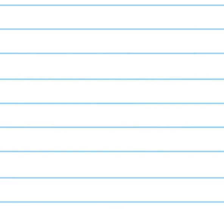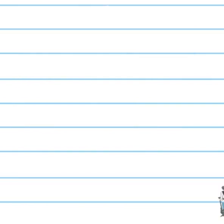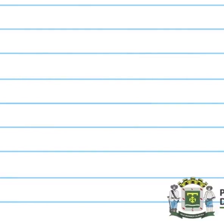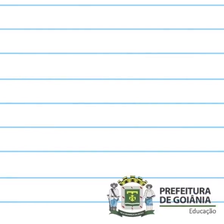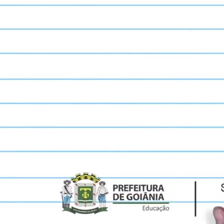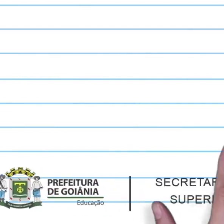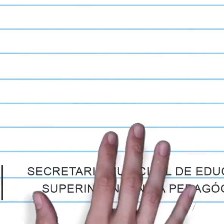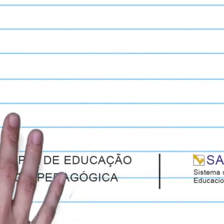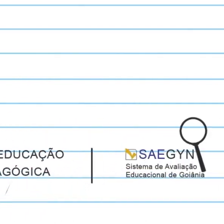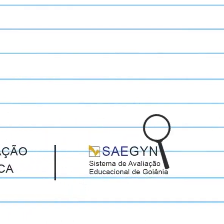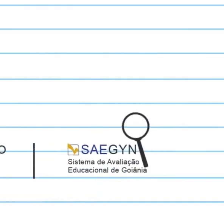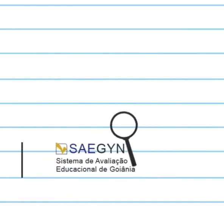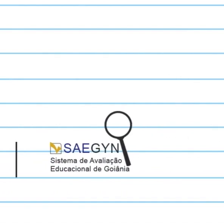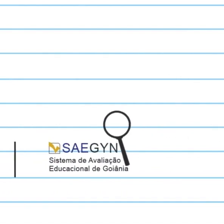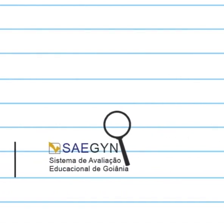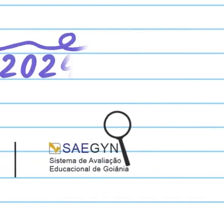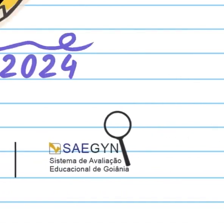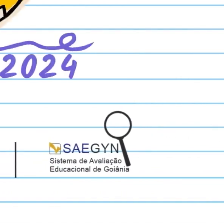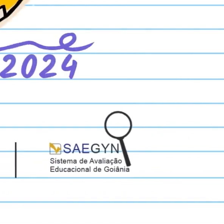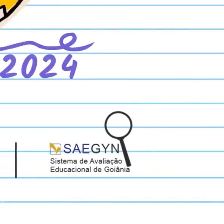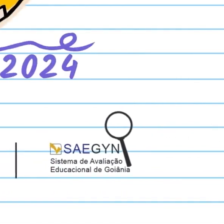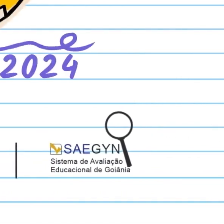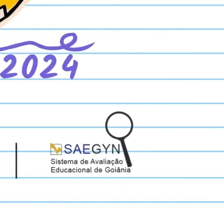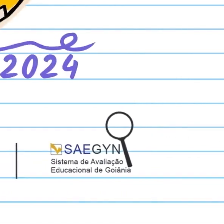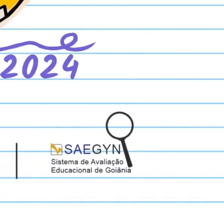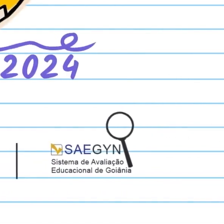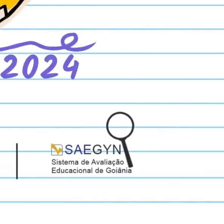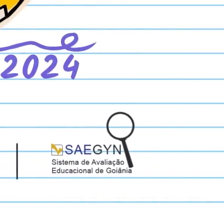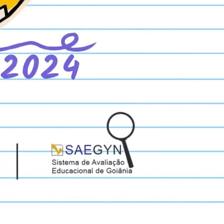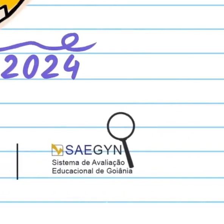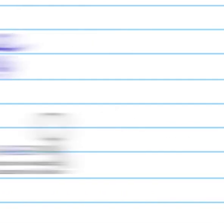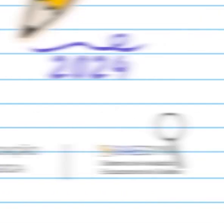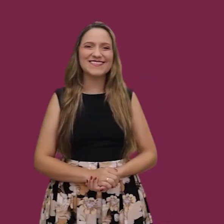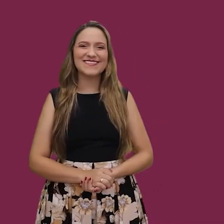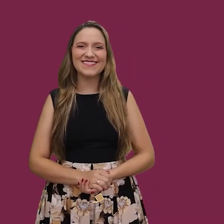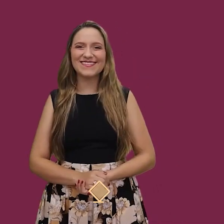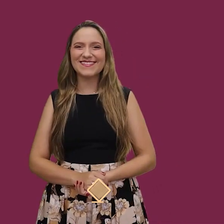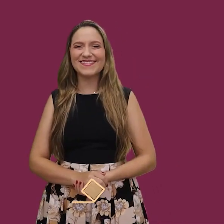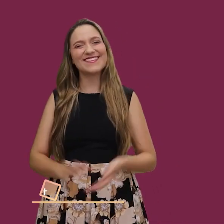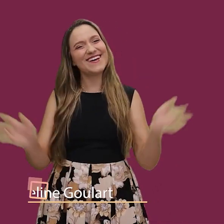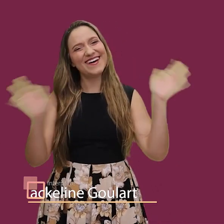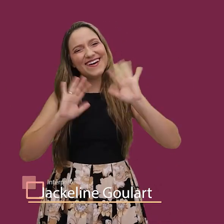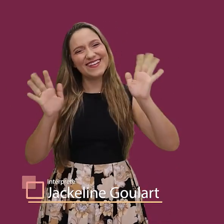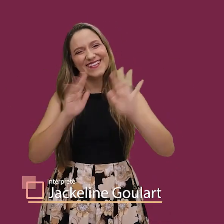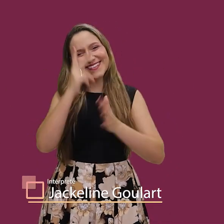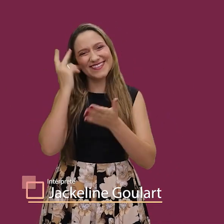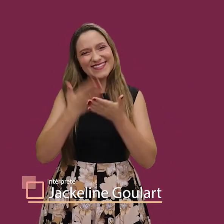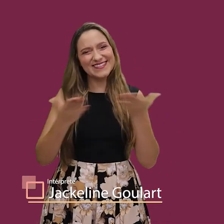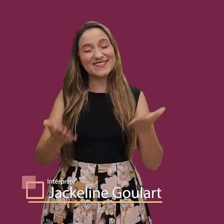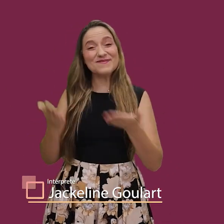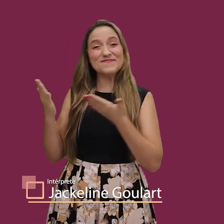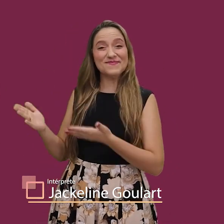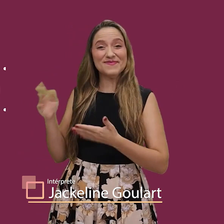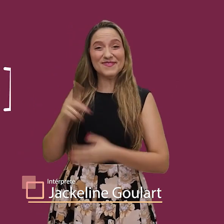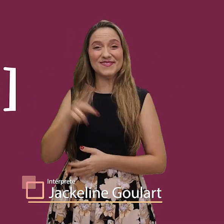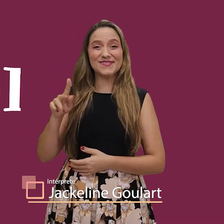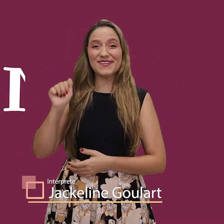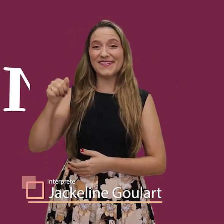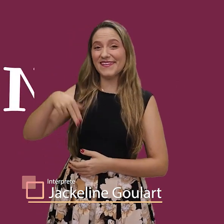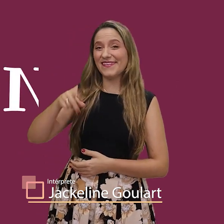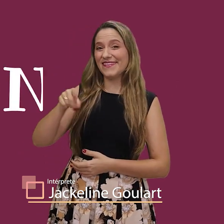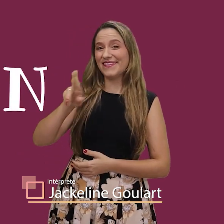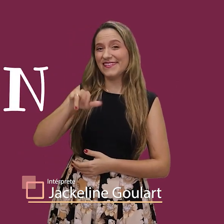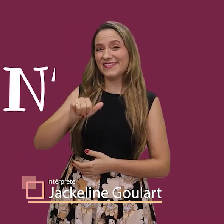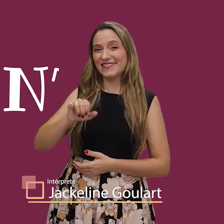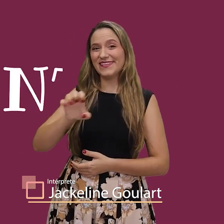Olá, pessoal, eu sou a professora Andriele do